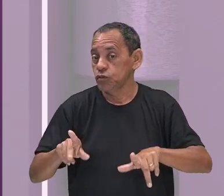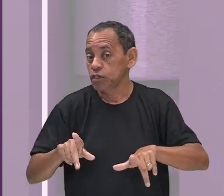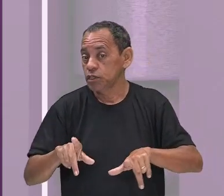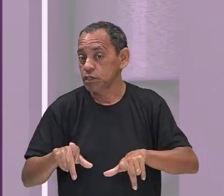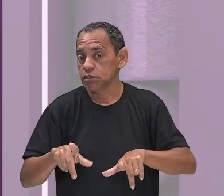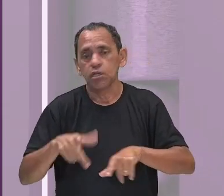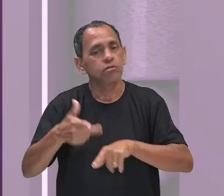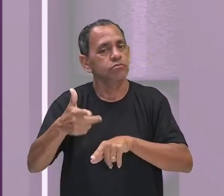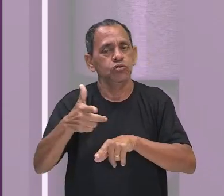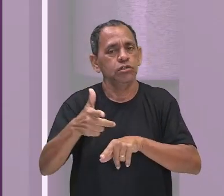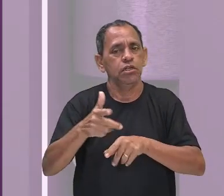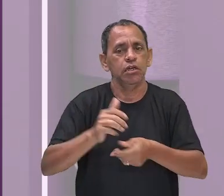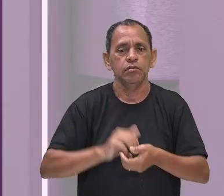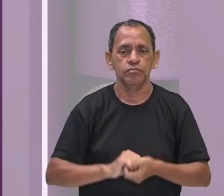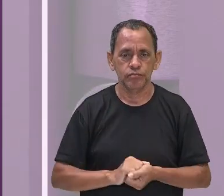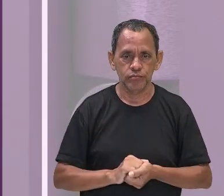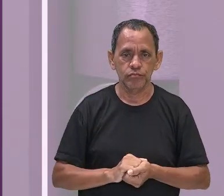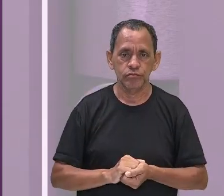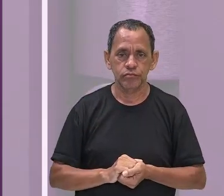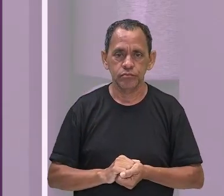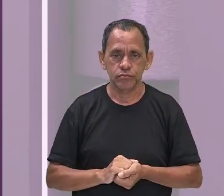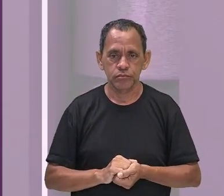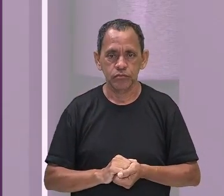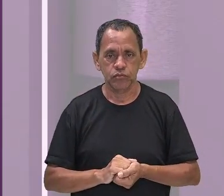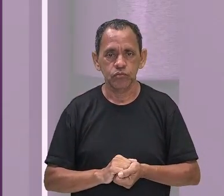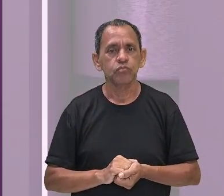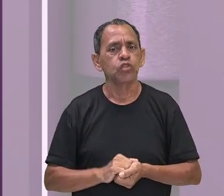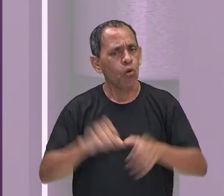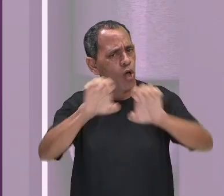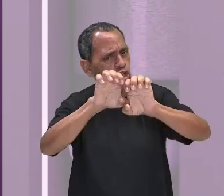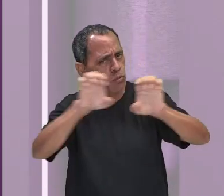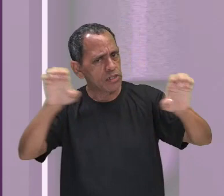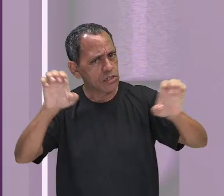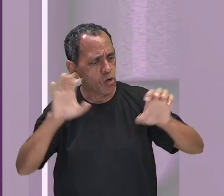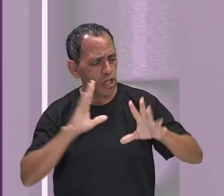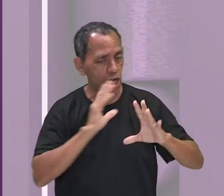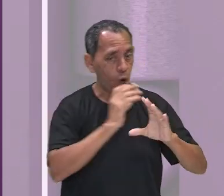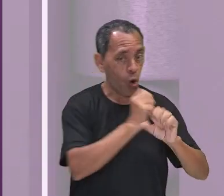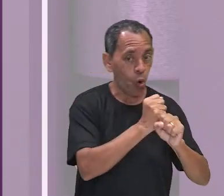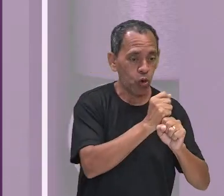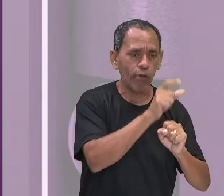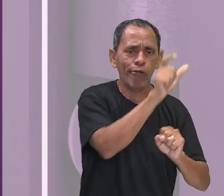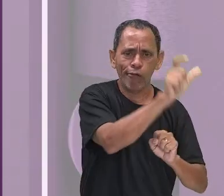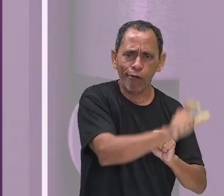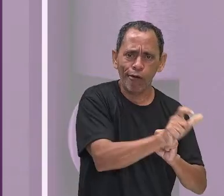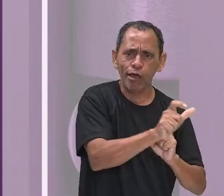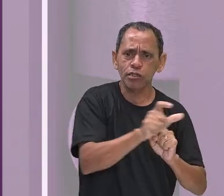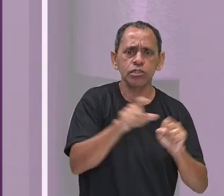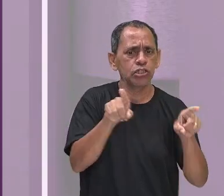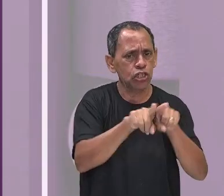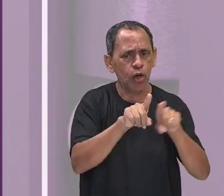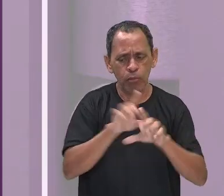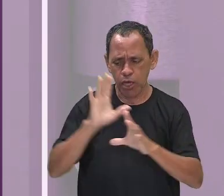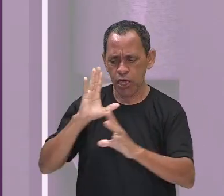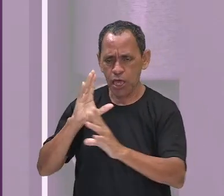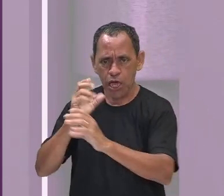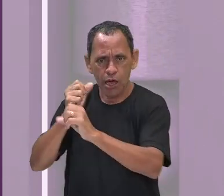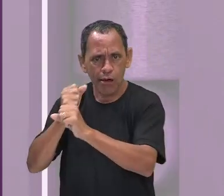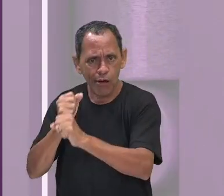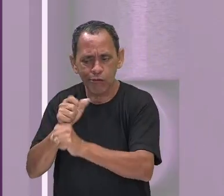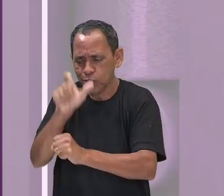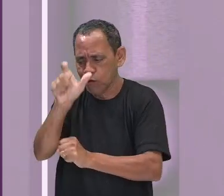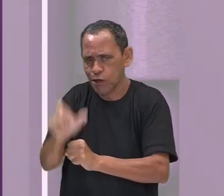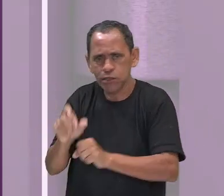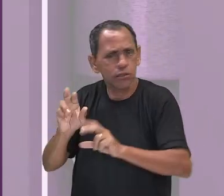bom? A expressão que calcula a área de um também vai calcular a área do outro, tá? A mesma coisa o volume. O volume de um também vai